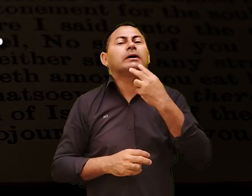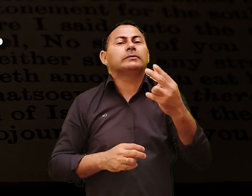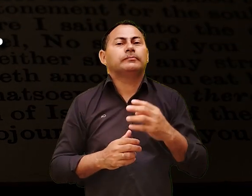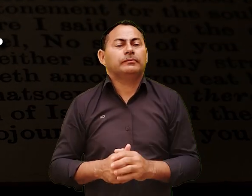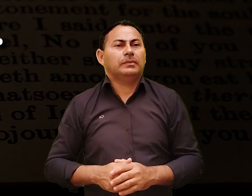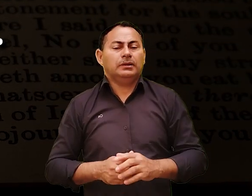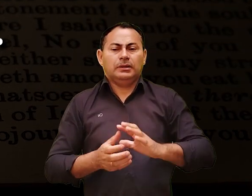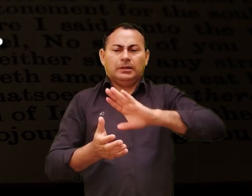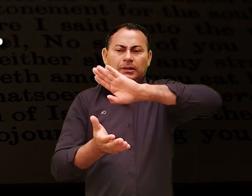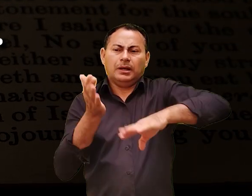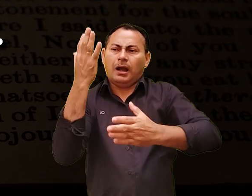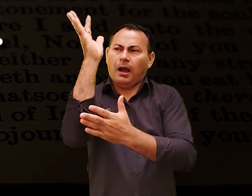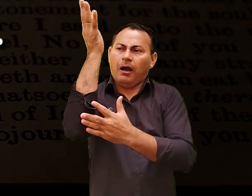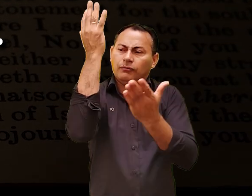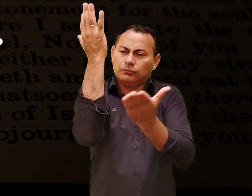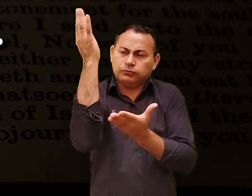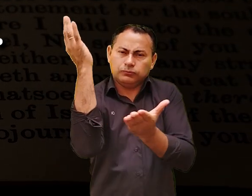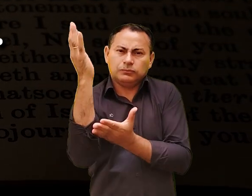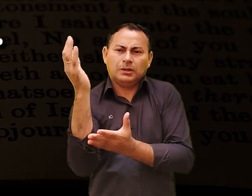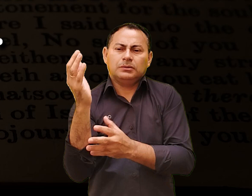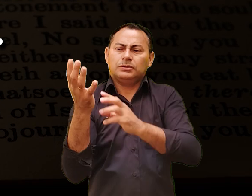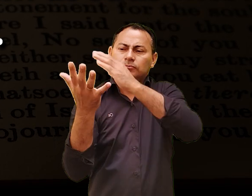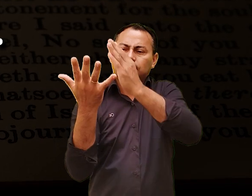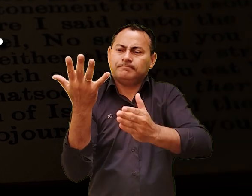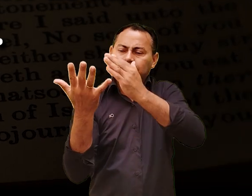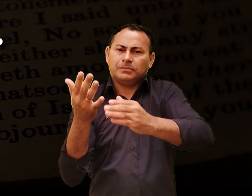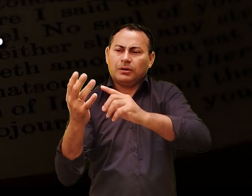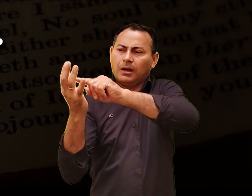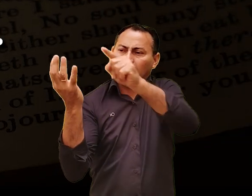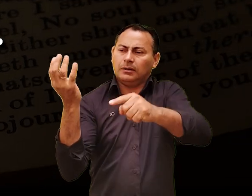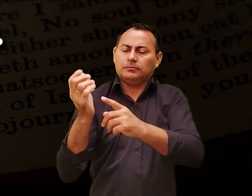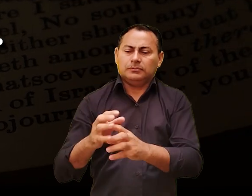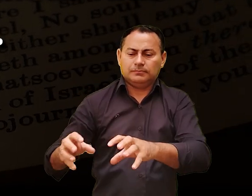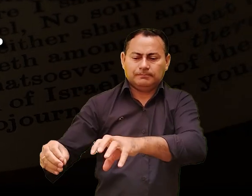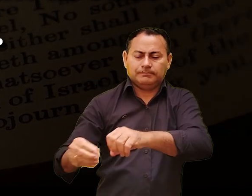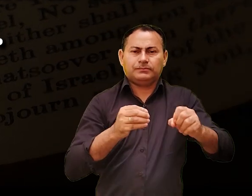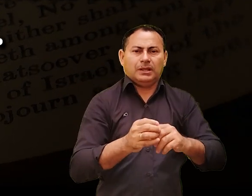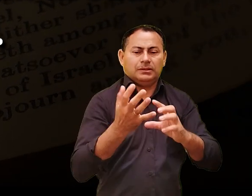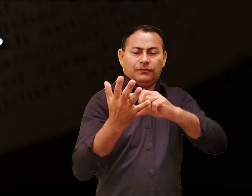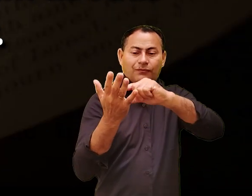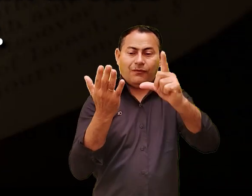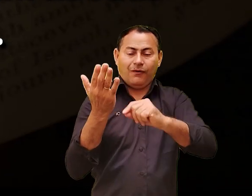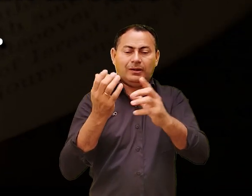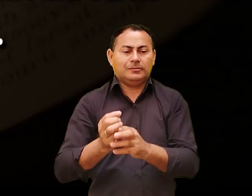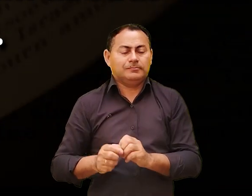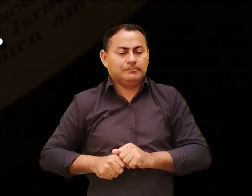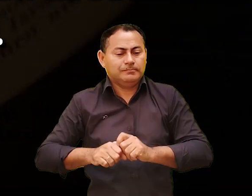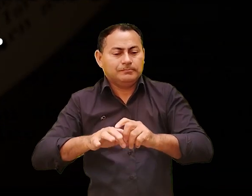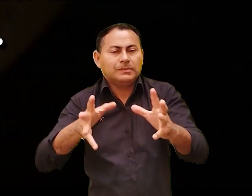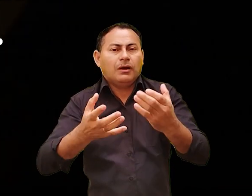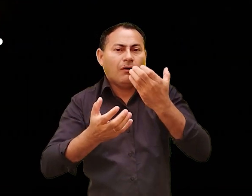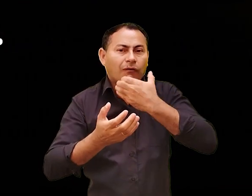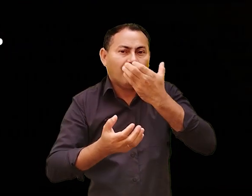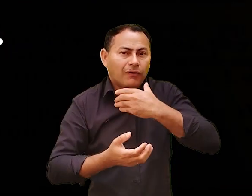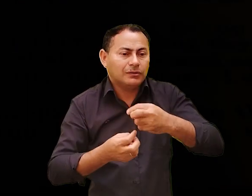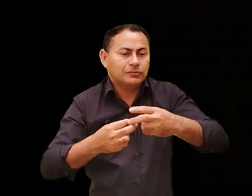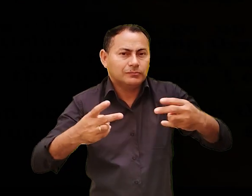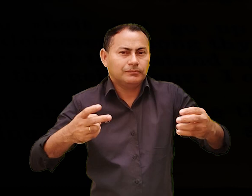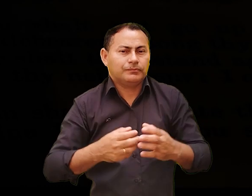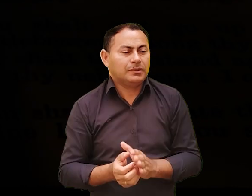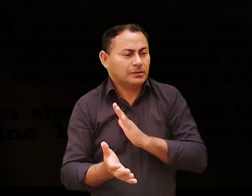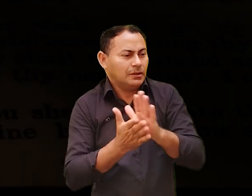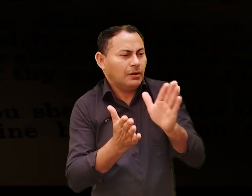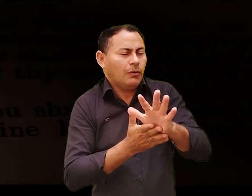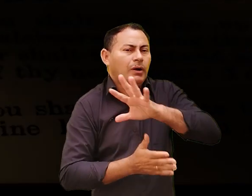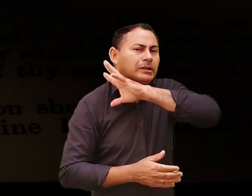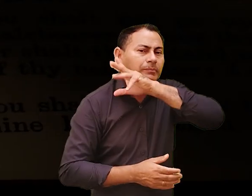voz: derrubem a árvore e cortem os seus galhos. Arranquem as suas folhas e espalhem os seus frutos.